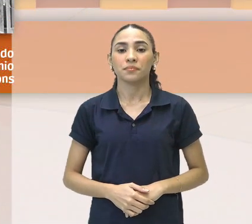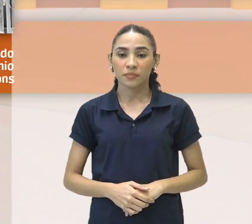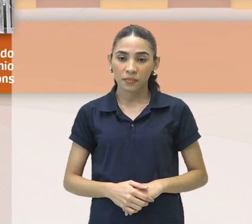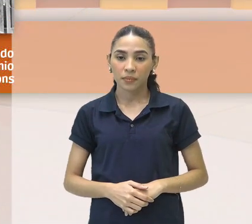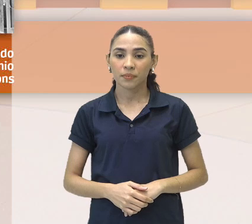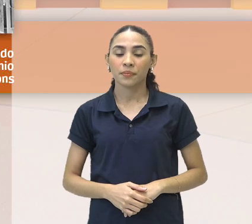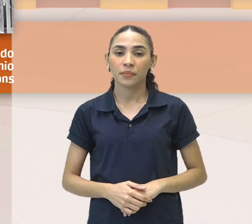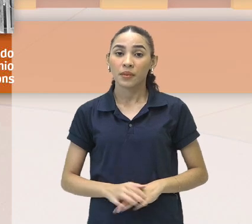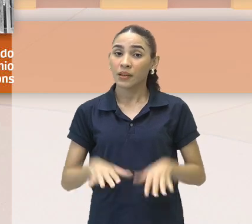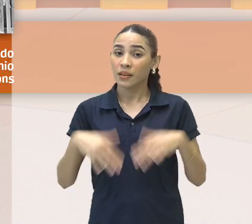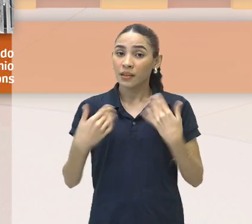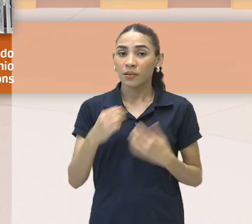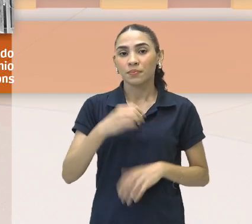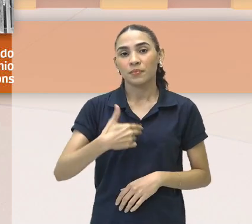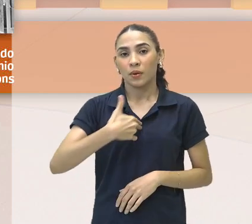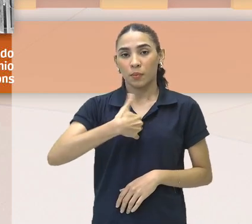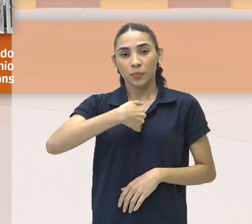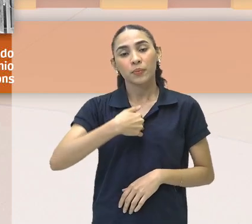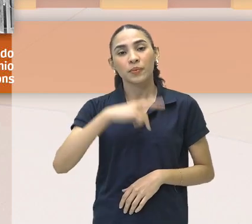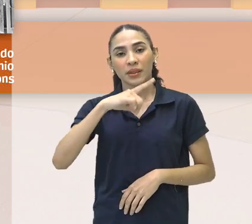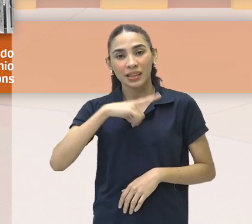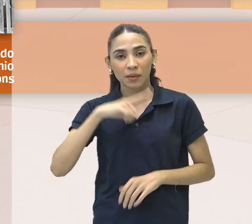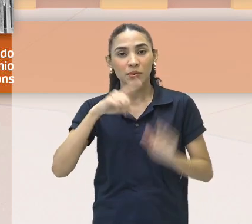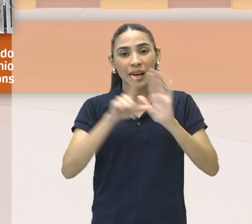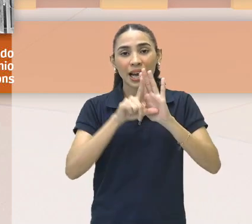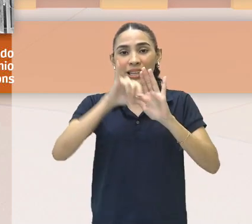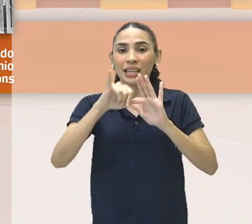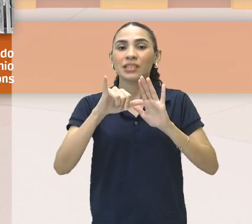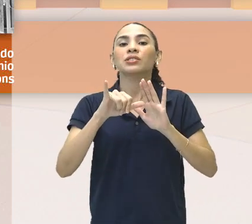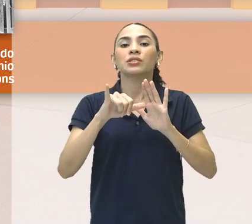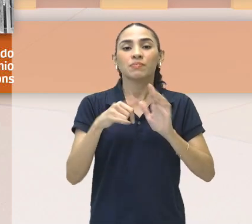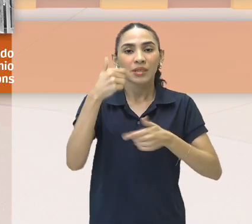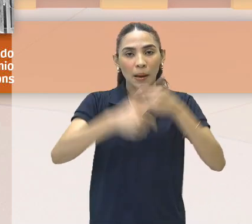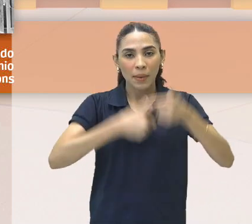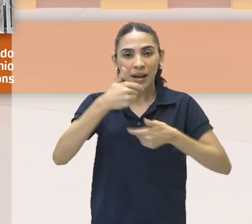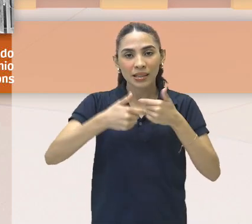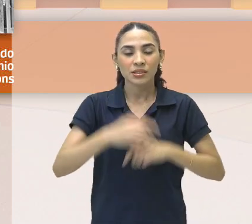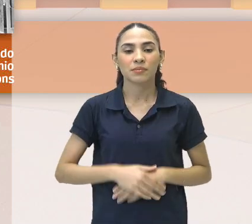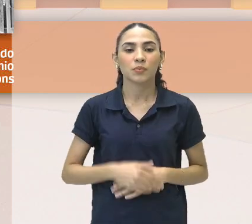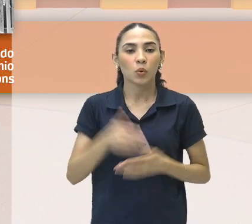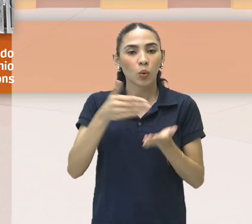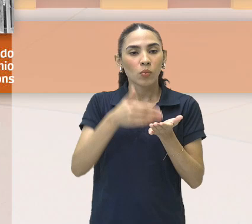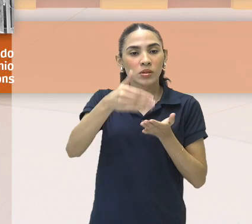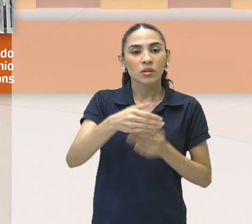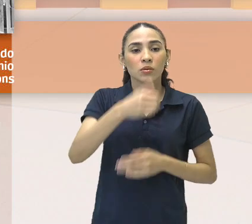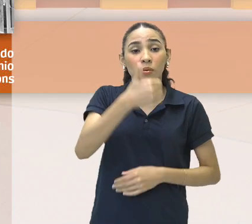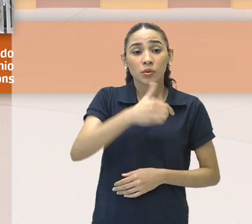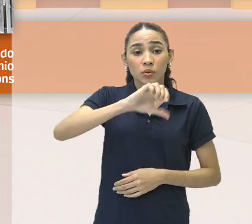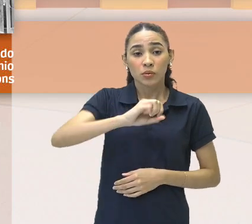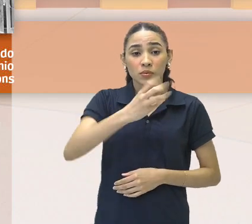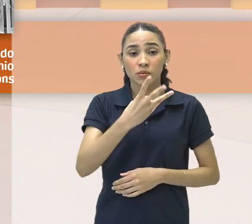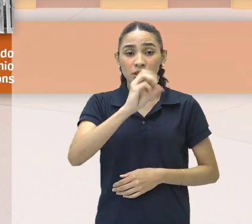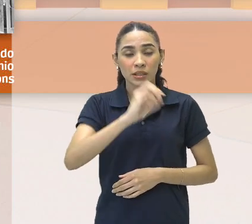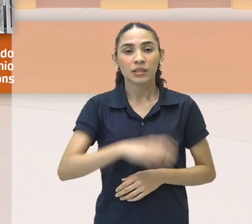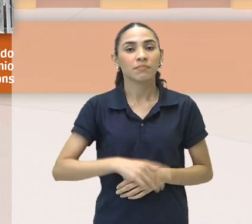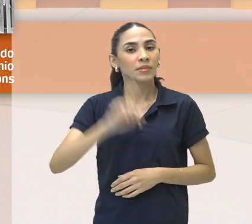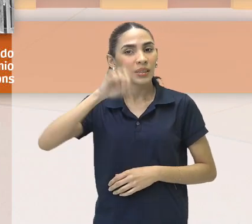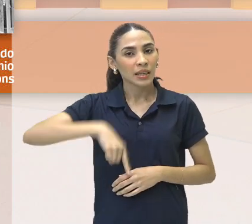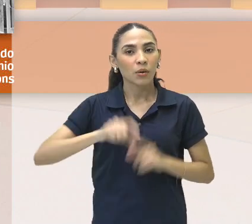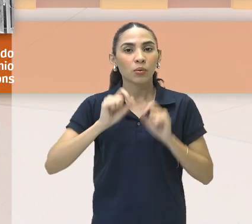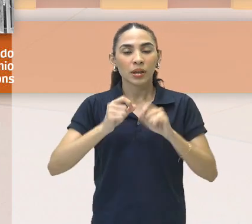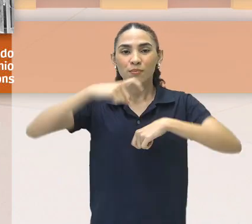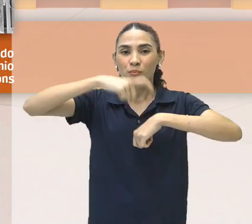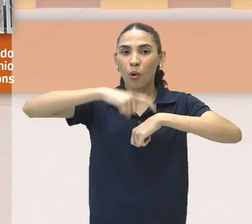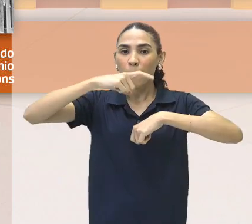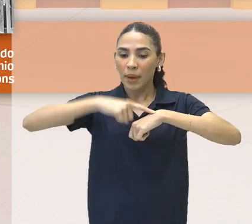Então, com Vargas temos as leis trabalhistas, né, na era Vargas, iniciando em 1930, que é justamente o momento que